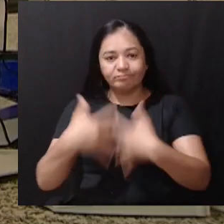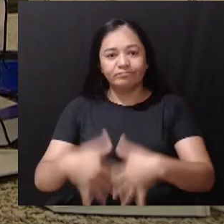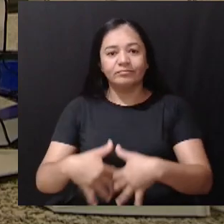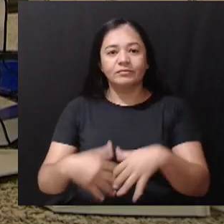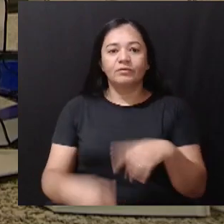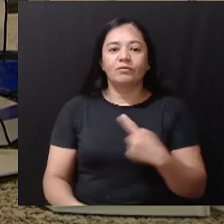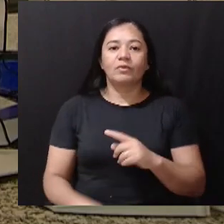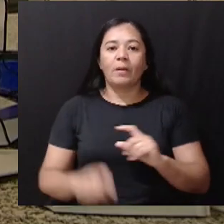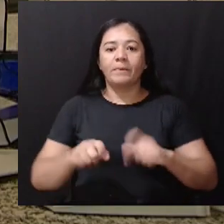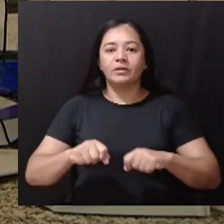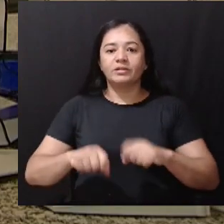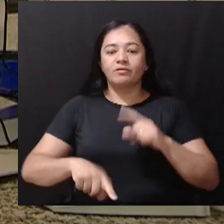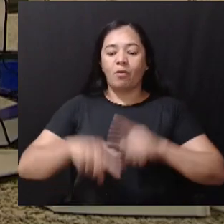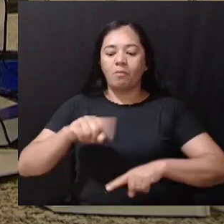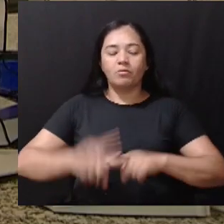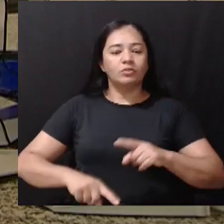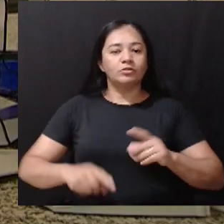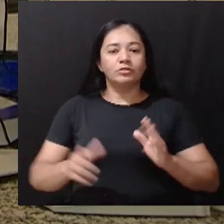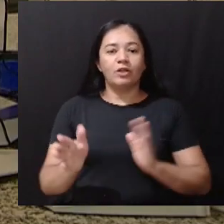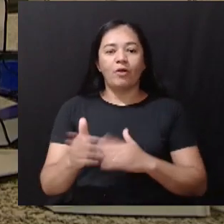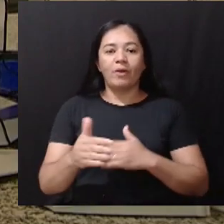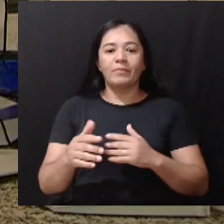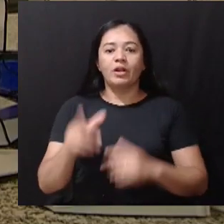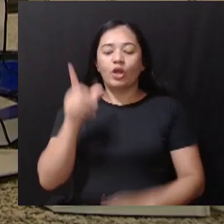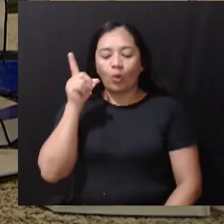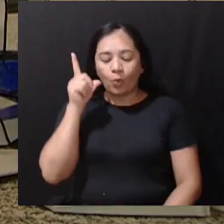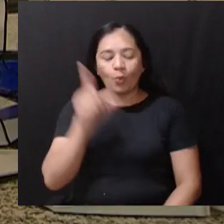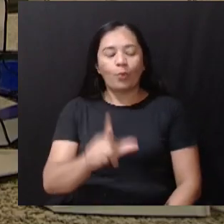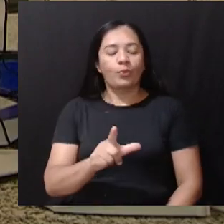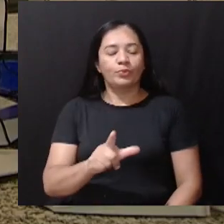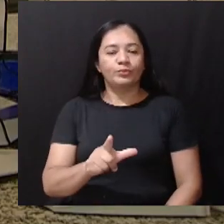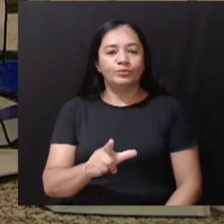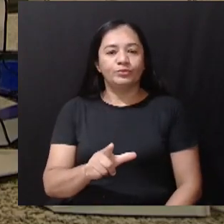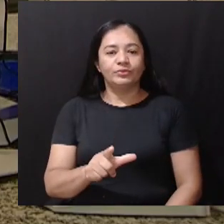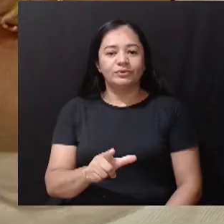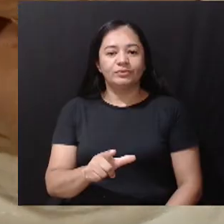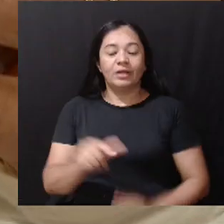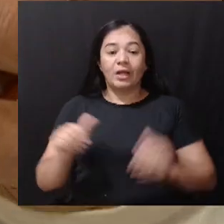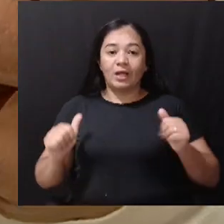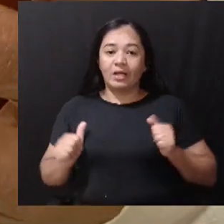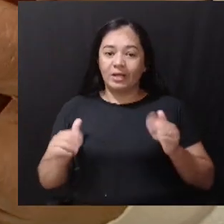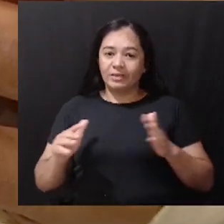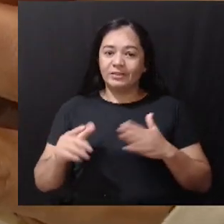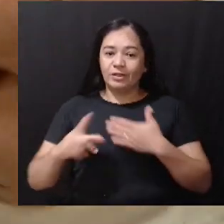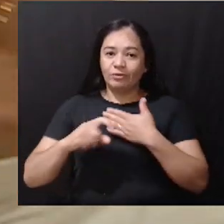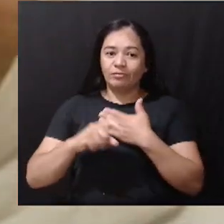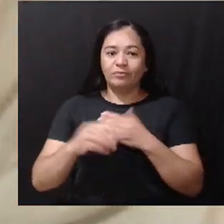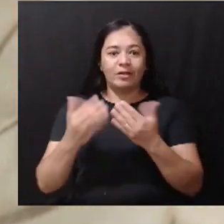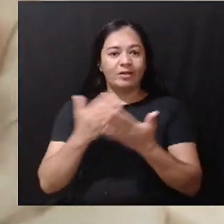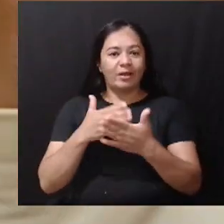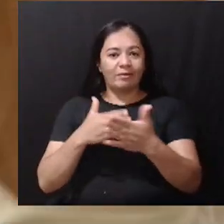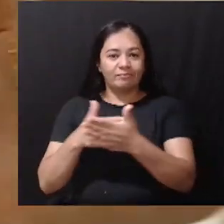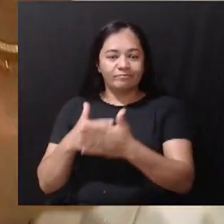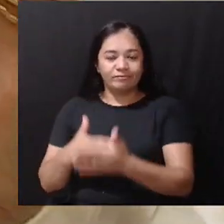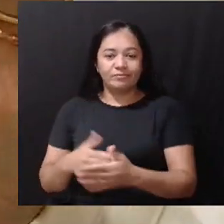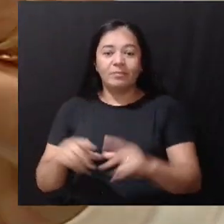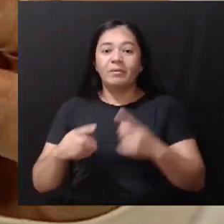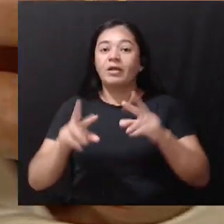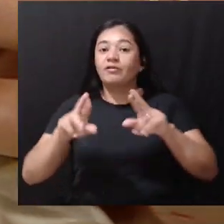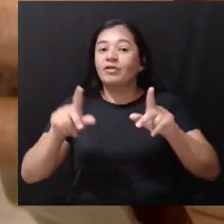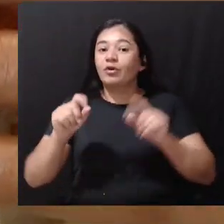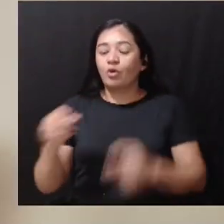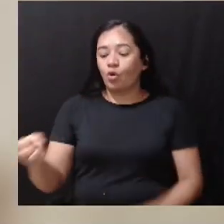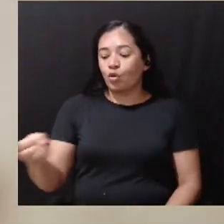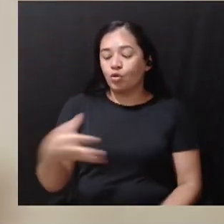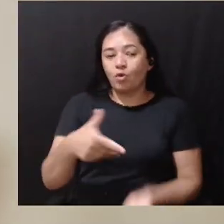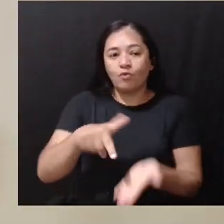uma embalagem que também consegue ter essa ação antimicrobiana. O diferencial é que o novo papel se